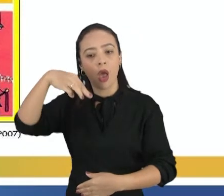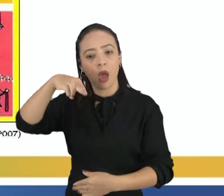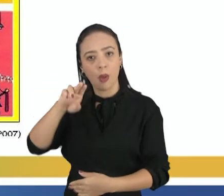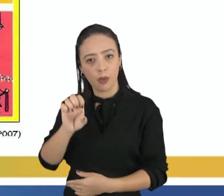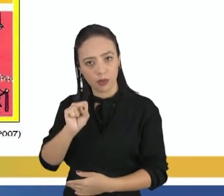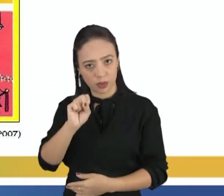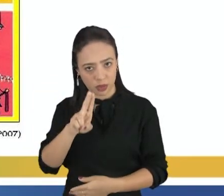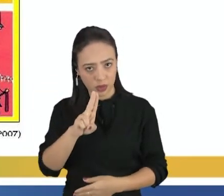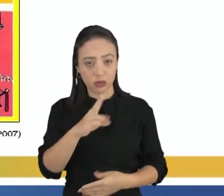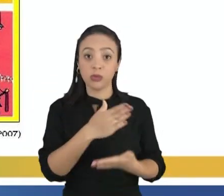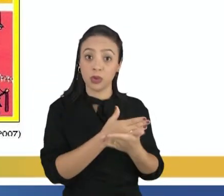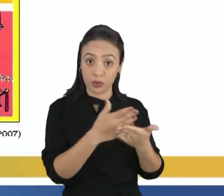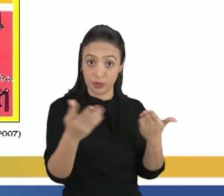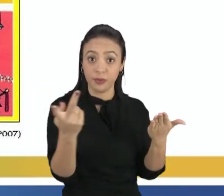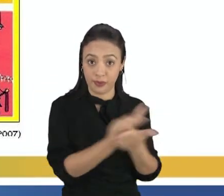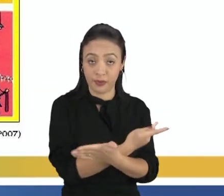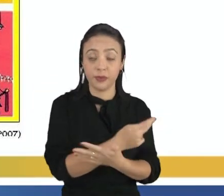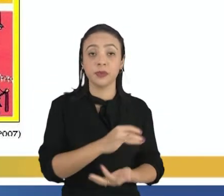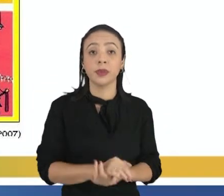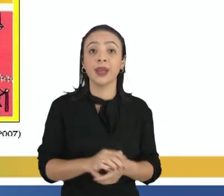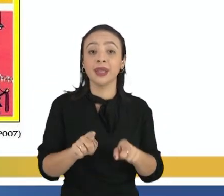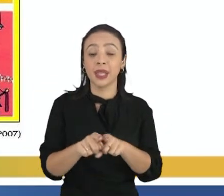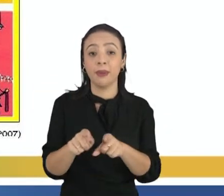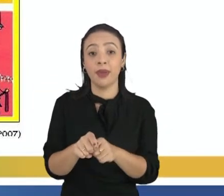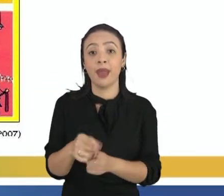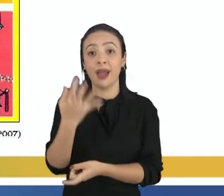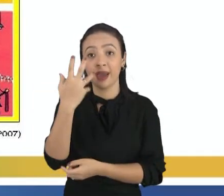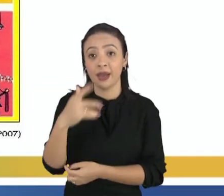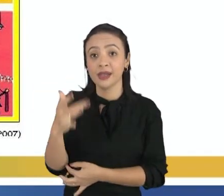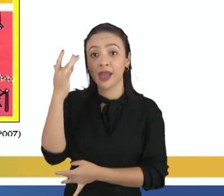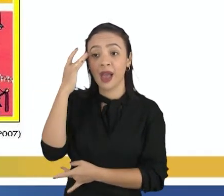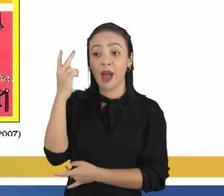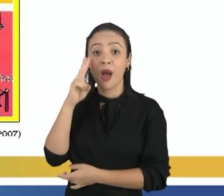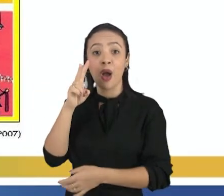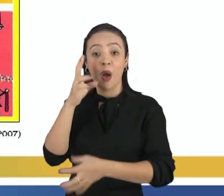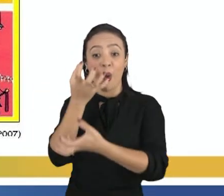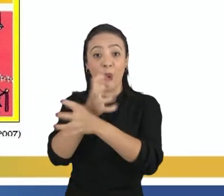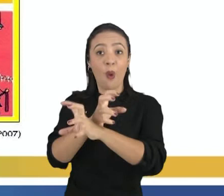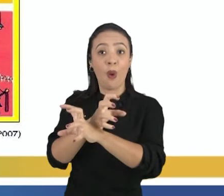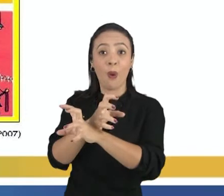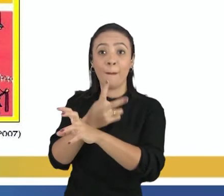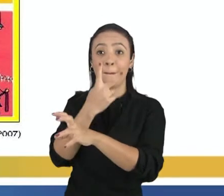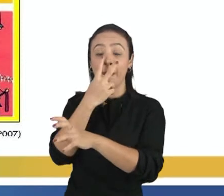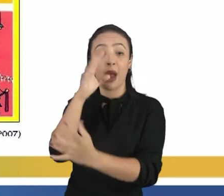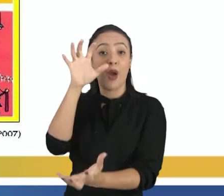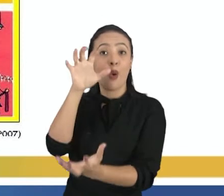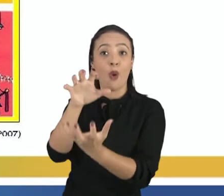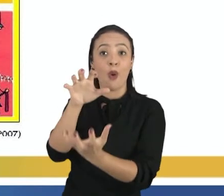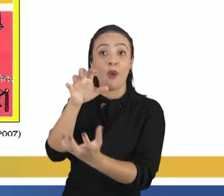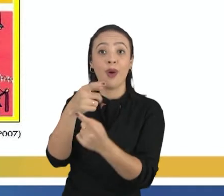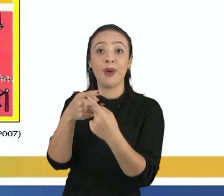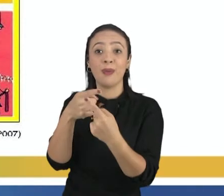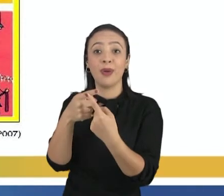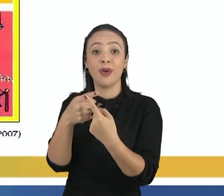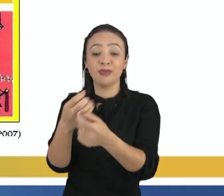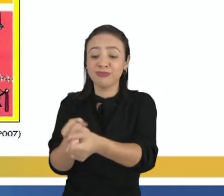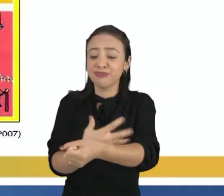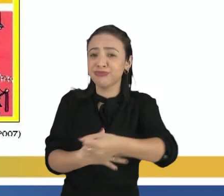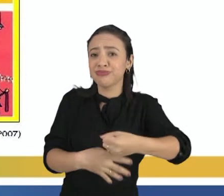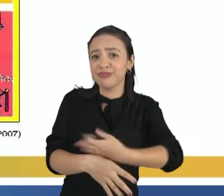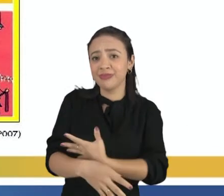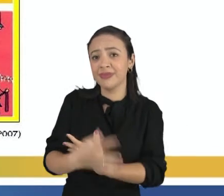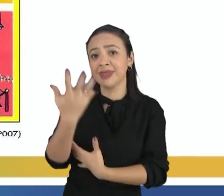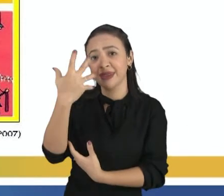é a situação inicial, e o menino confunde um esqueleto de dinossauro com seu avô. Por ser muito emotivo,